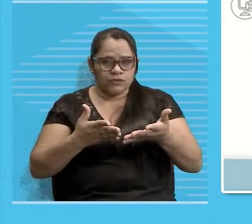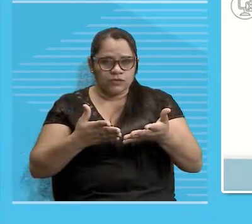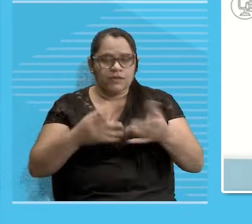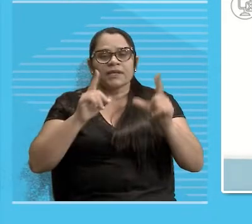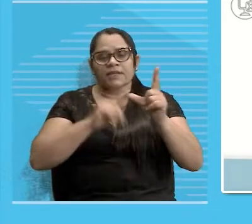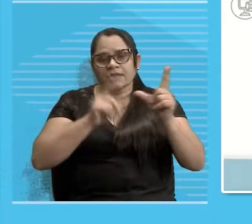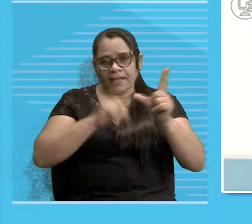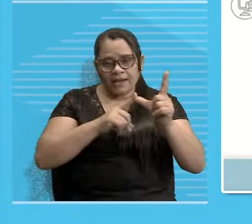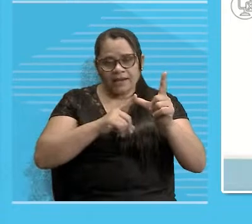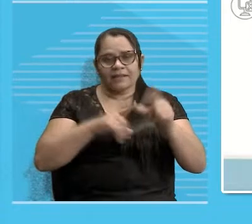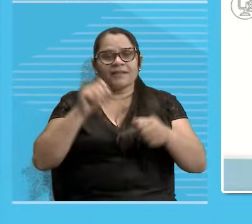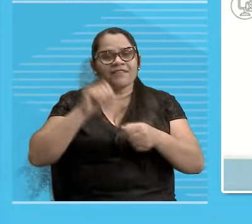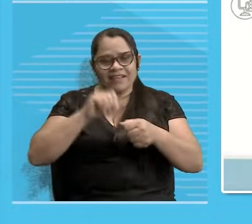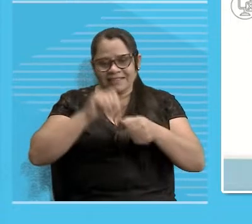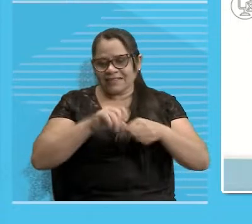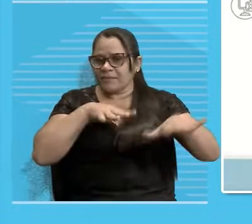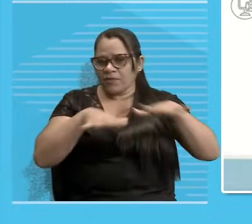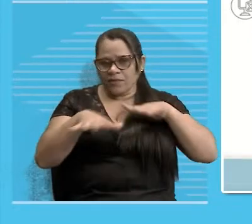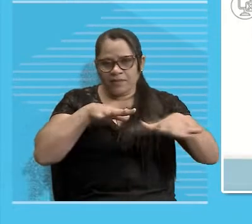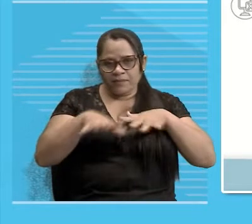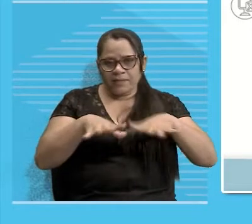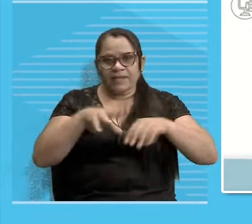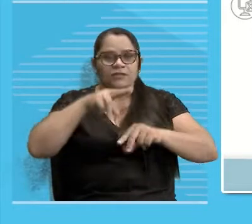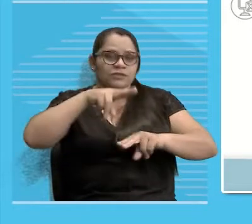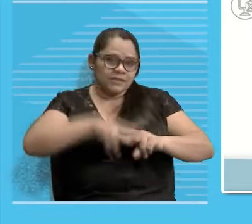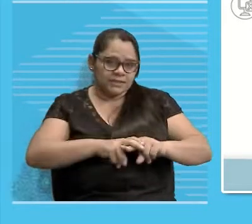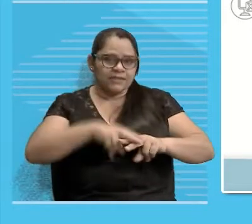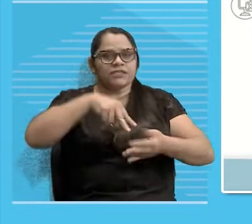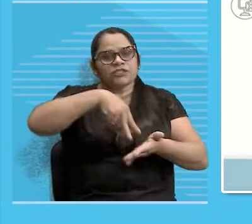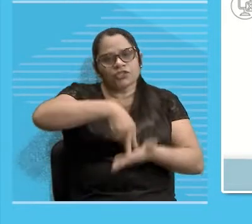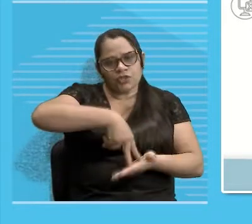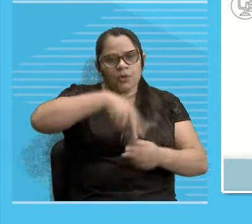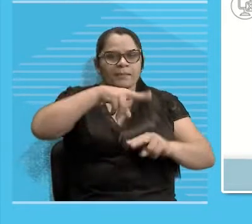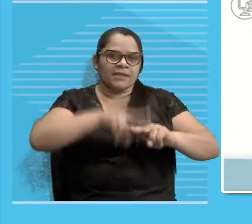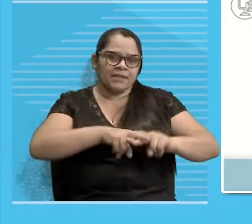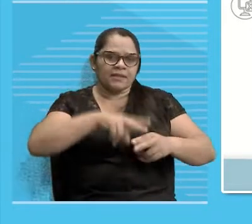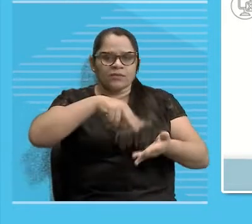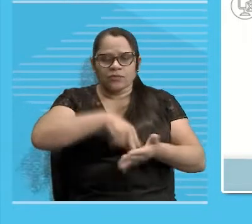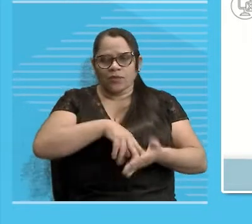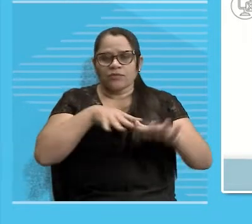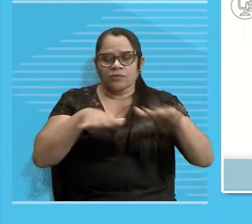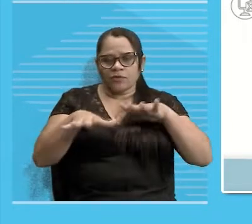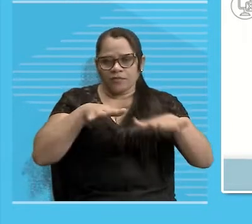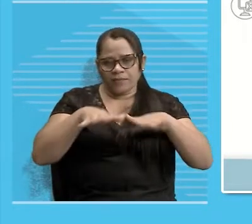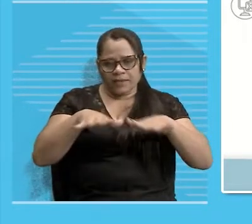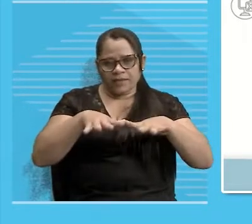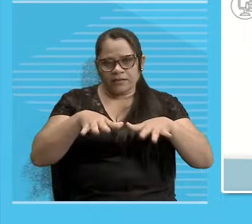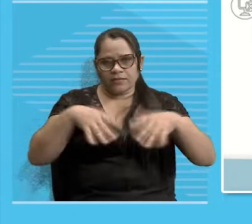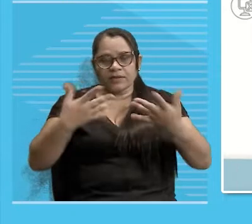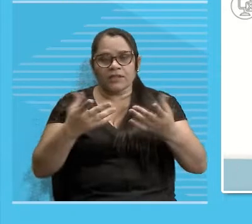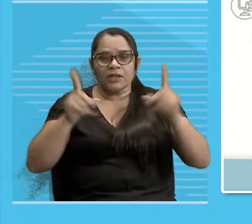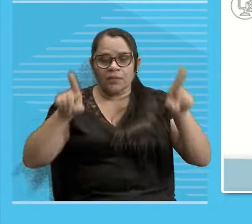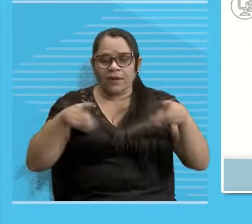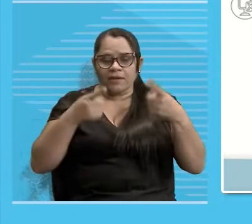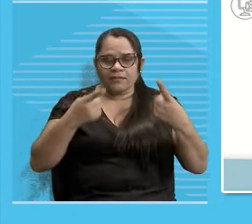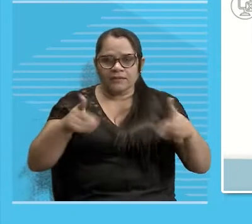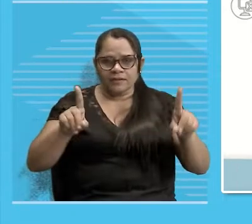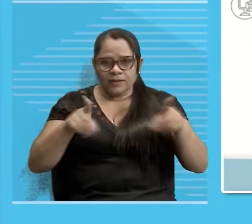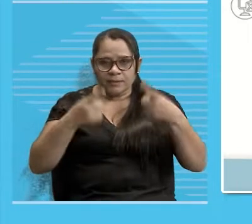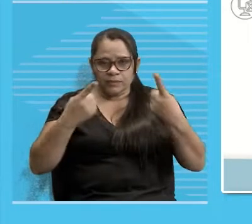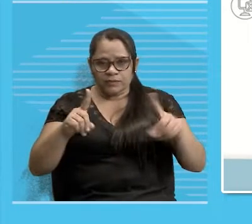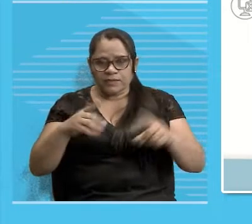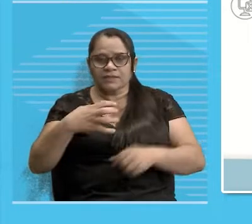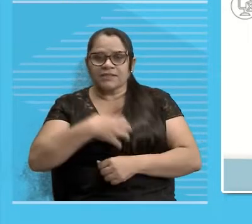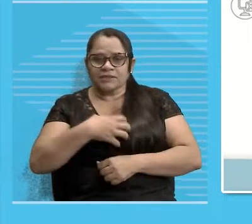alguns movimentos. Senta, sobe, desce, passeia para lá, para um lado, para o outro, para lá e para cá. É uma música sensorial, você sente o